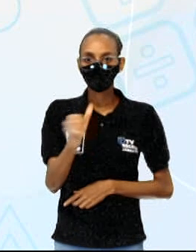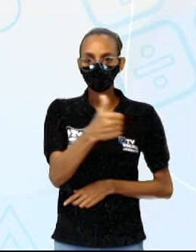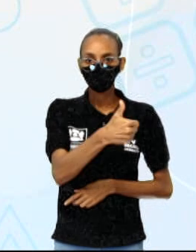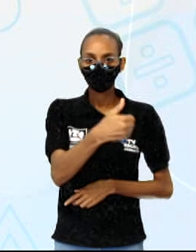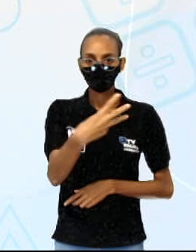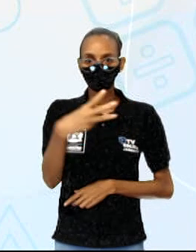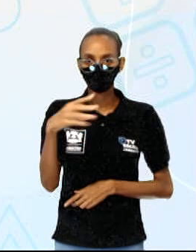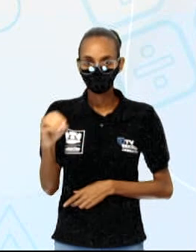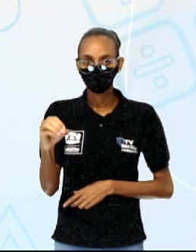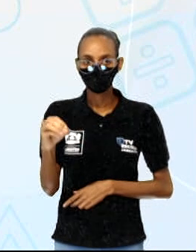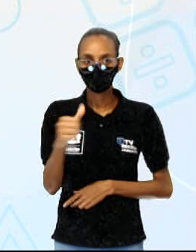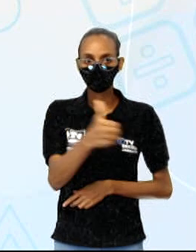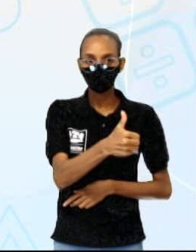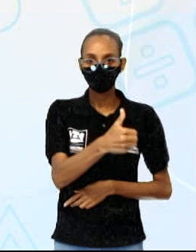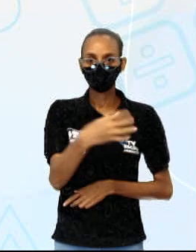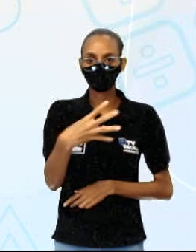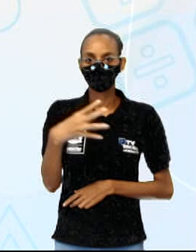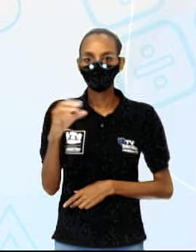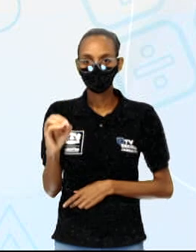150 graus.